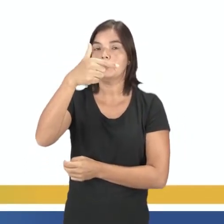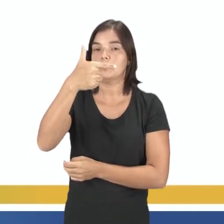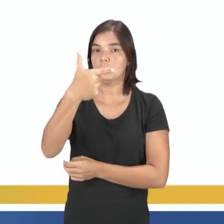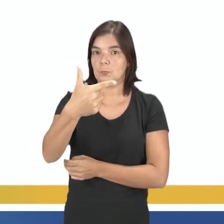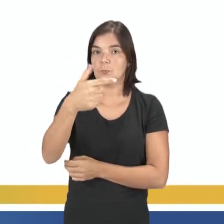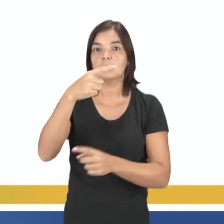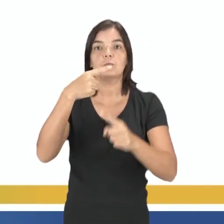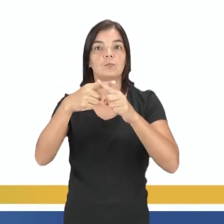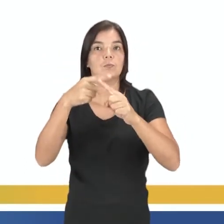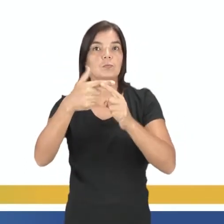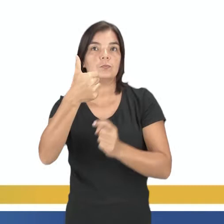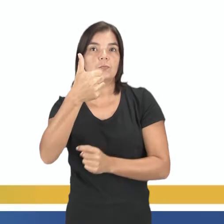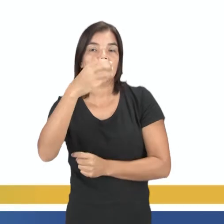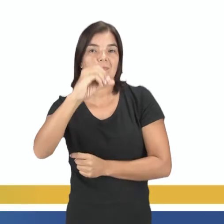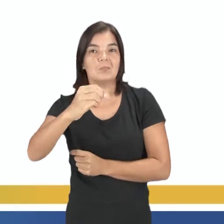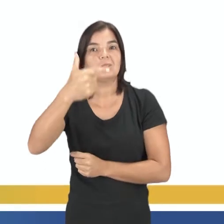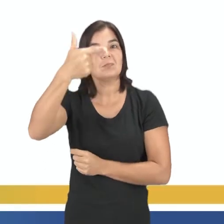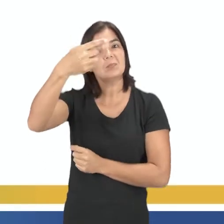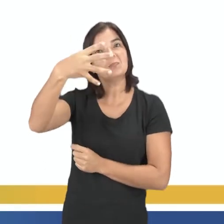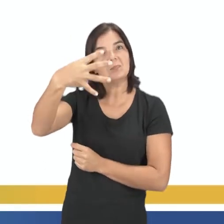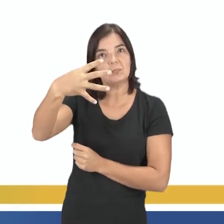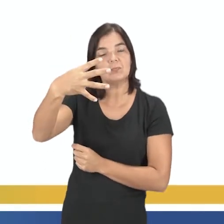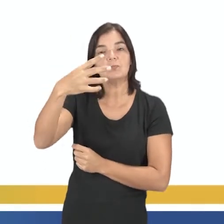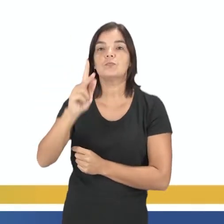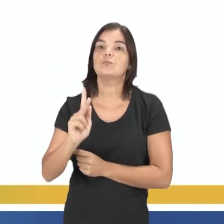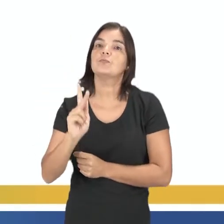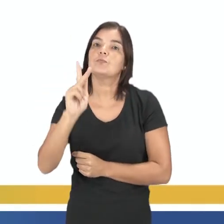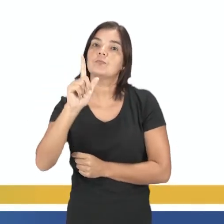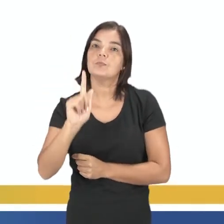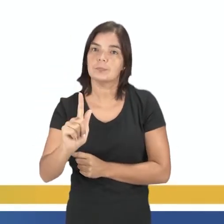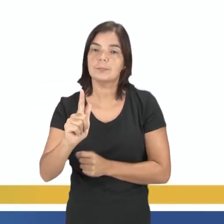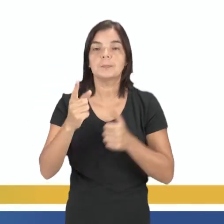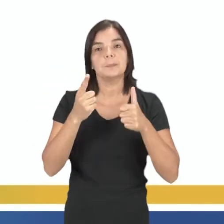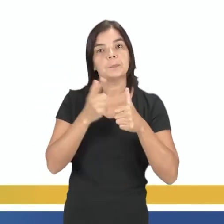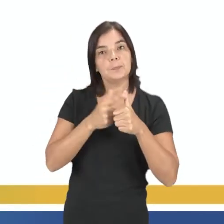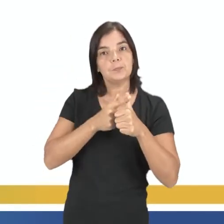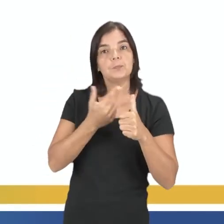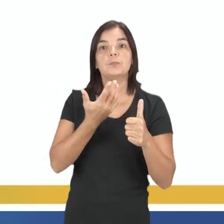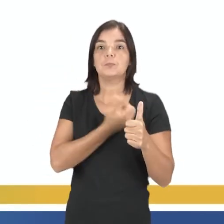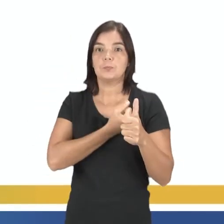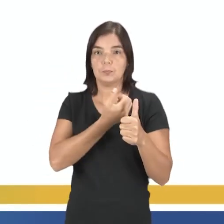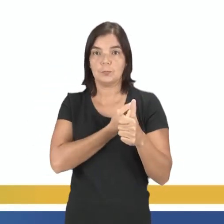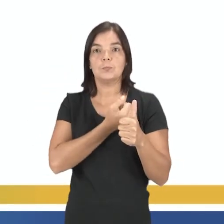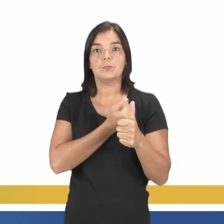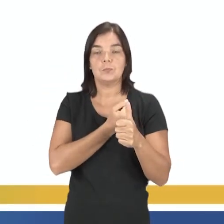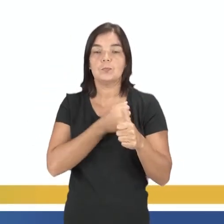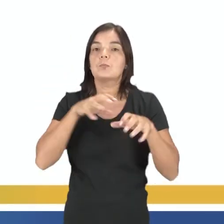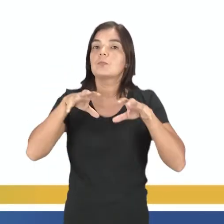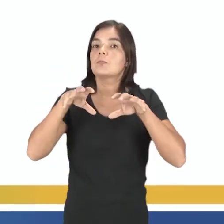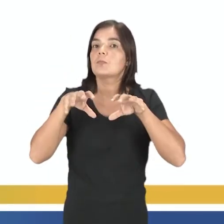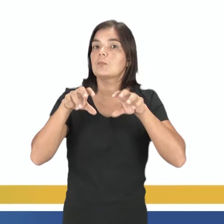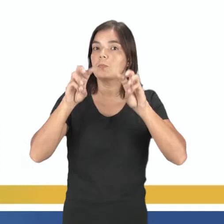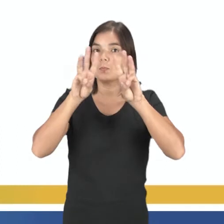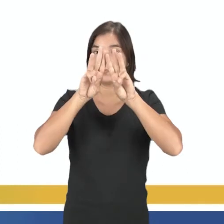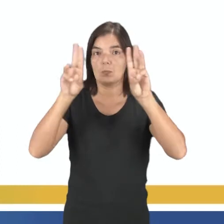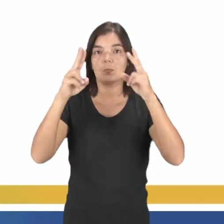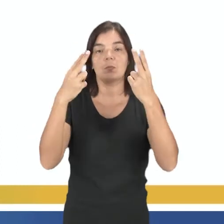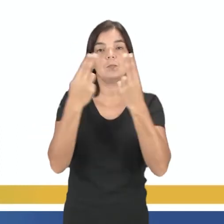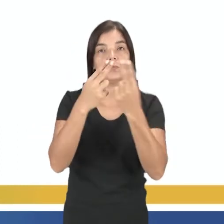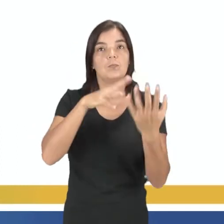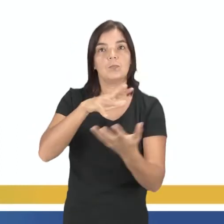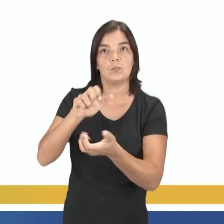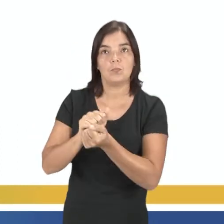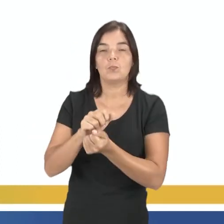5,972 vezes 10 elevado a 24 quilogramas. Nosso primeiro valor ali é a massa da Terra. E